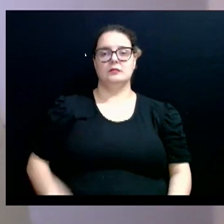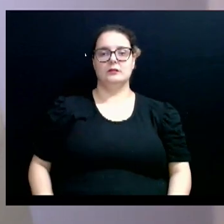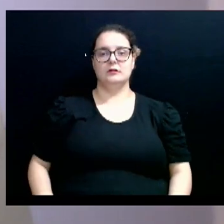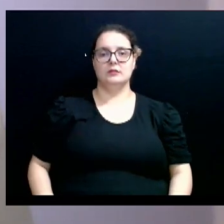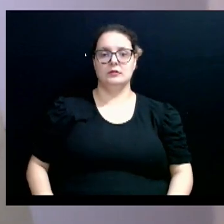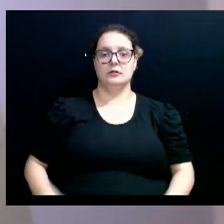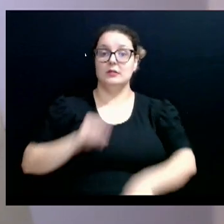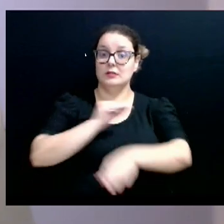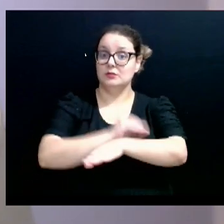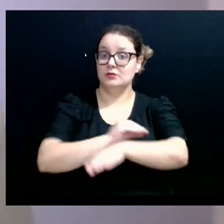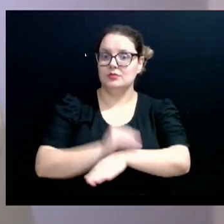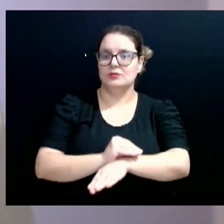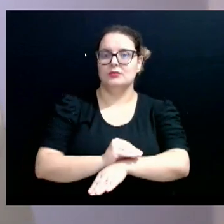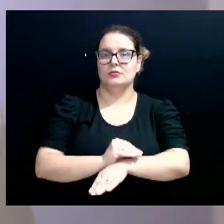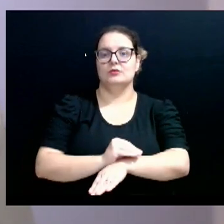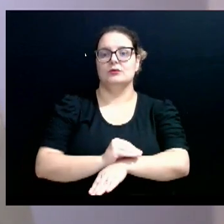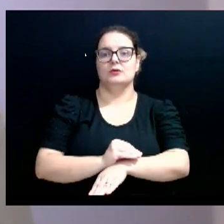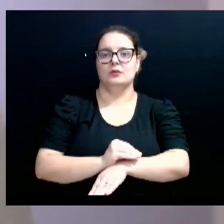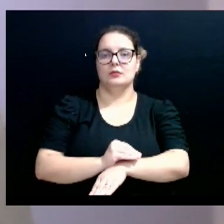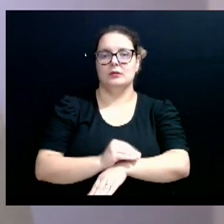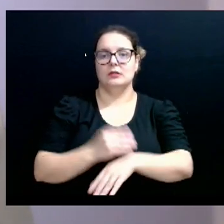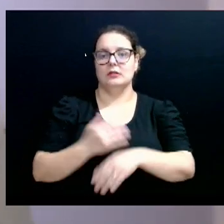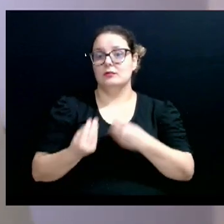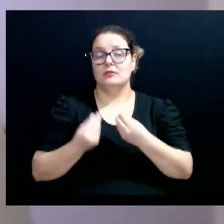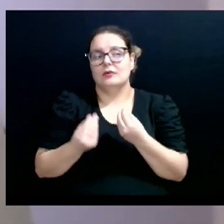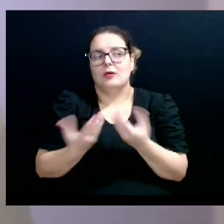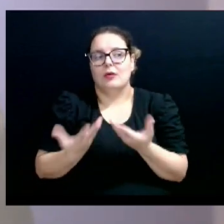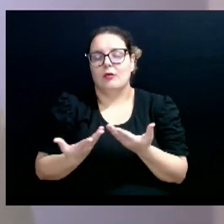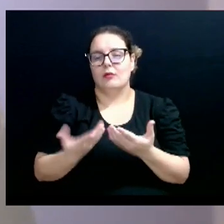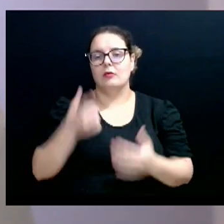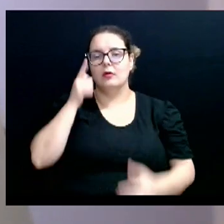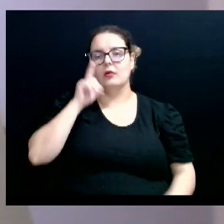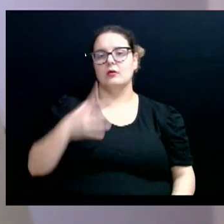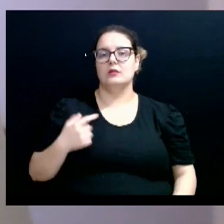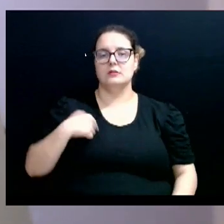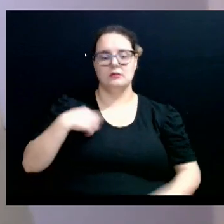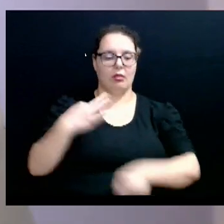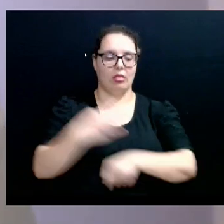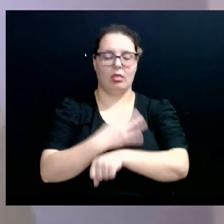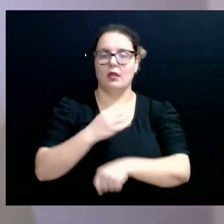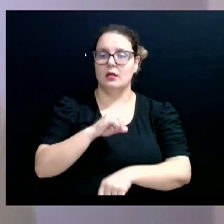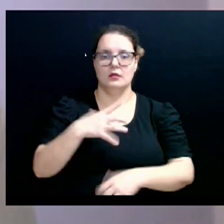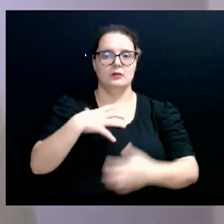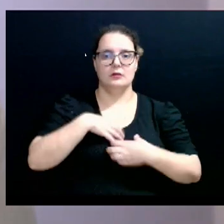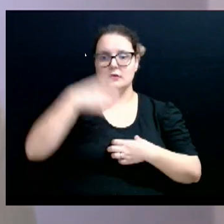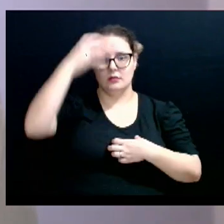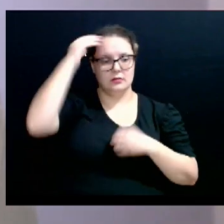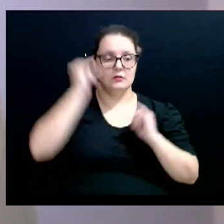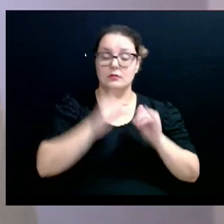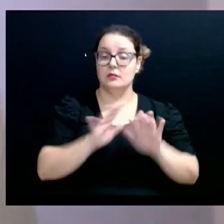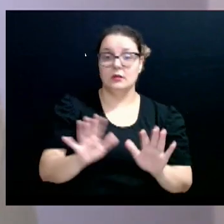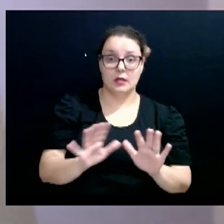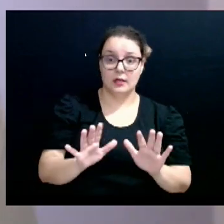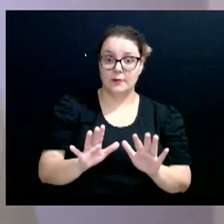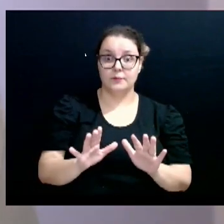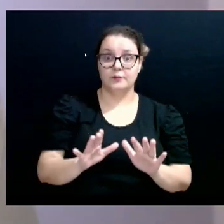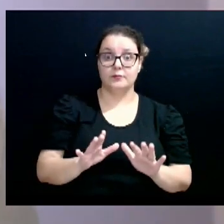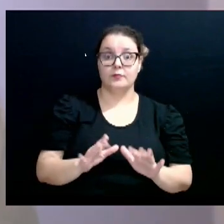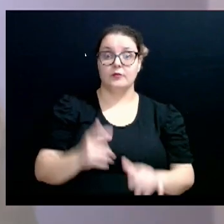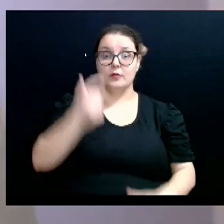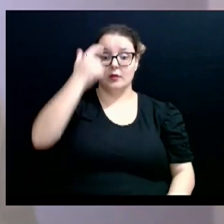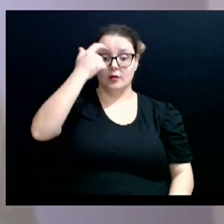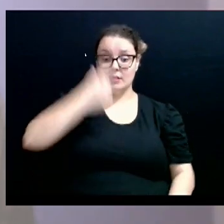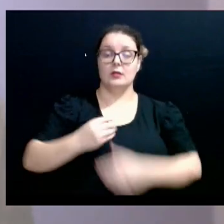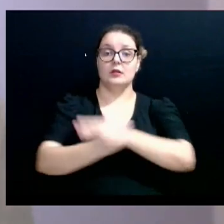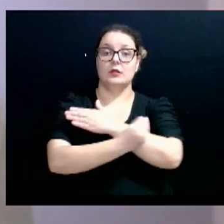o meu melhor que eu posso dar. Então, não olha nesse sentido de culpa, ai, eu estou abandonando. Não. Você está se cuidando para ter